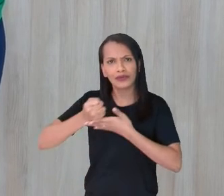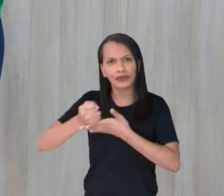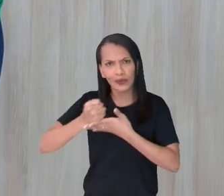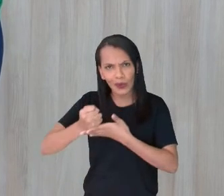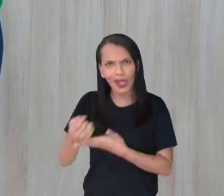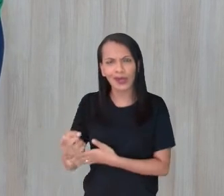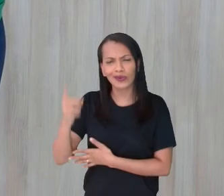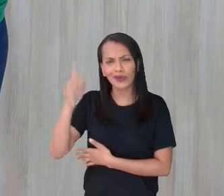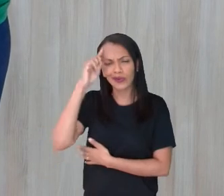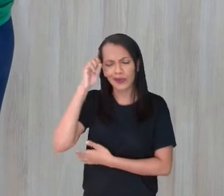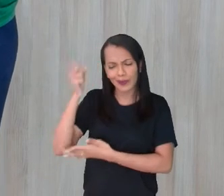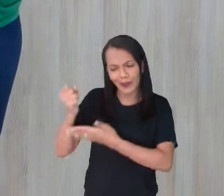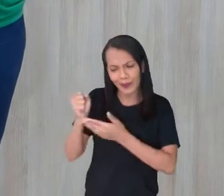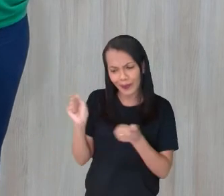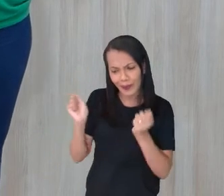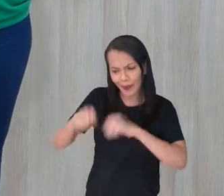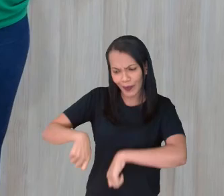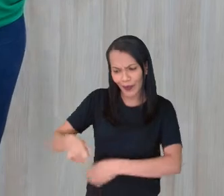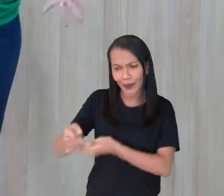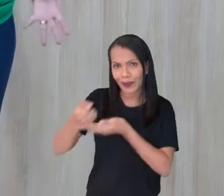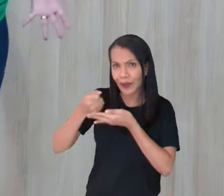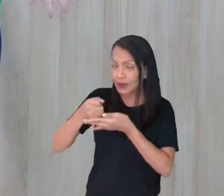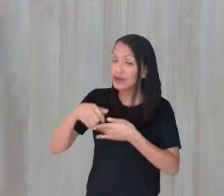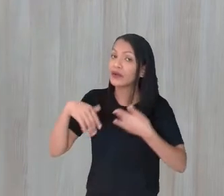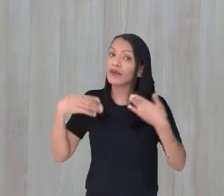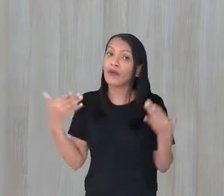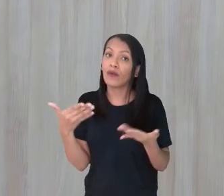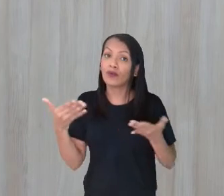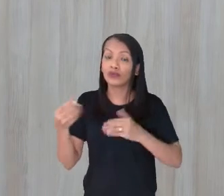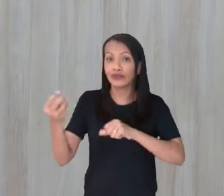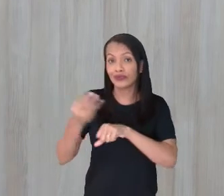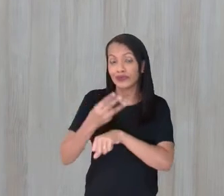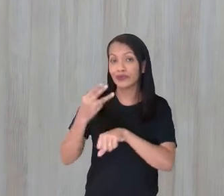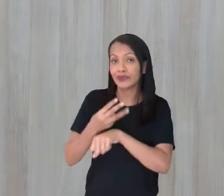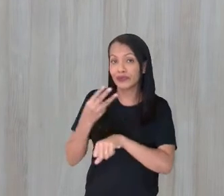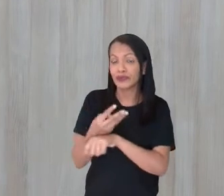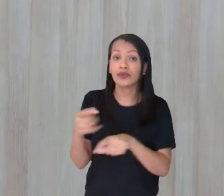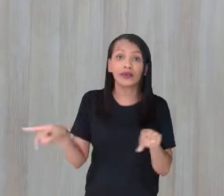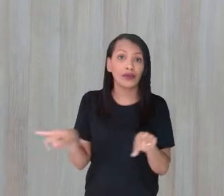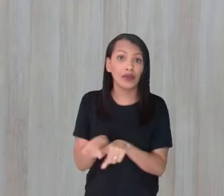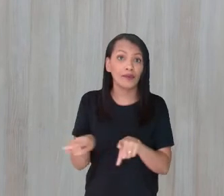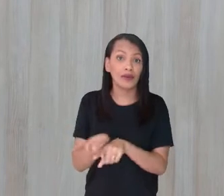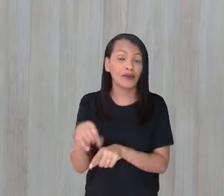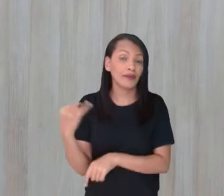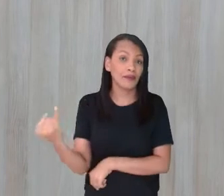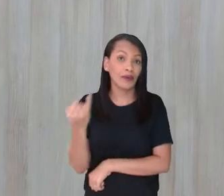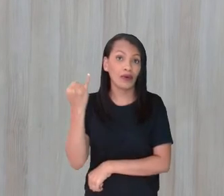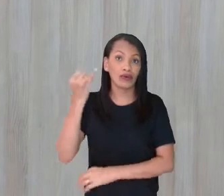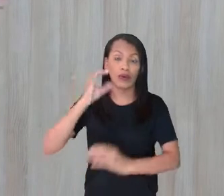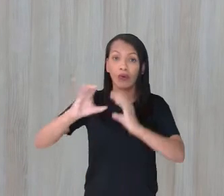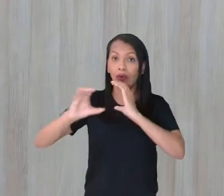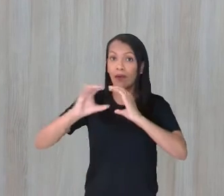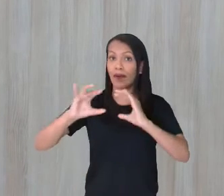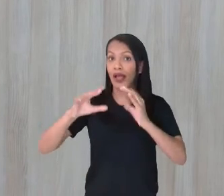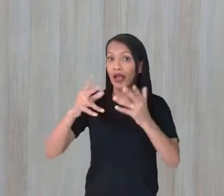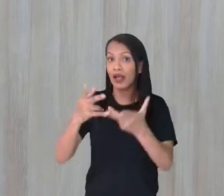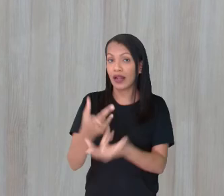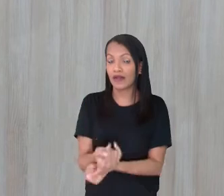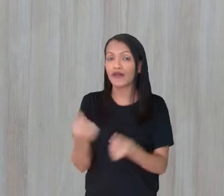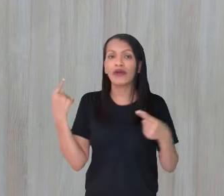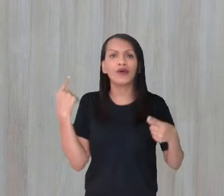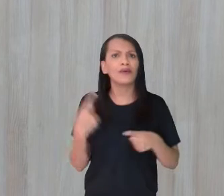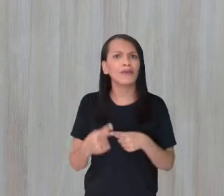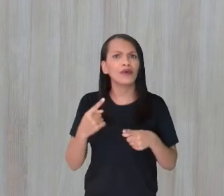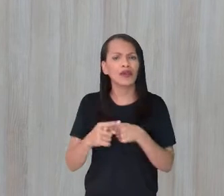ao nosso dia a dia, não é verdade? Então, hoje o WhatsApp ela é uma ferramenta de comunicação incrível, porque